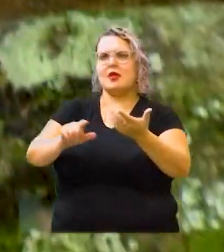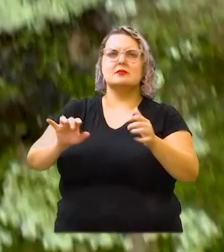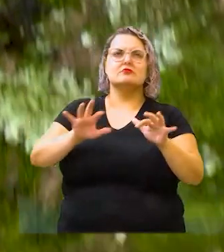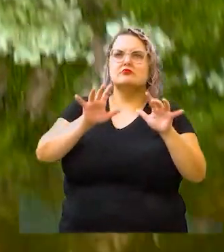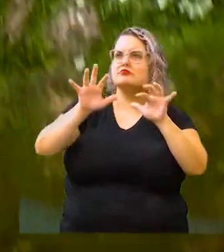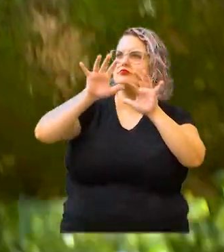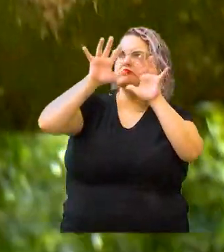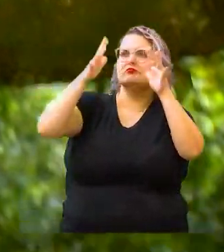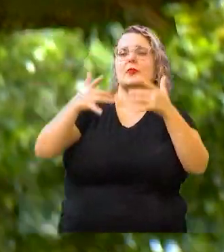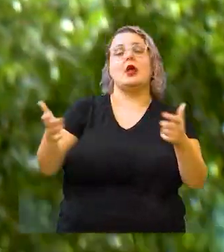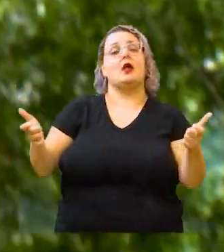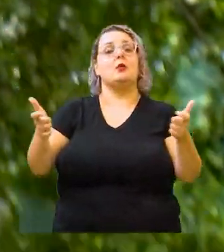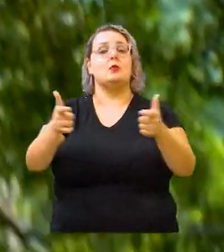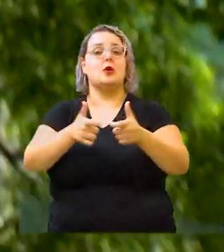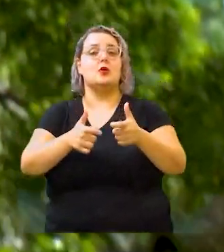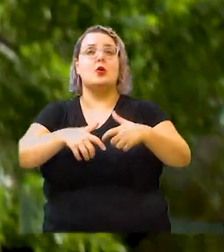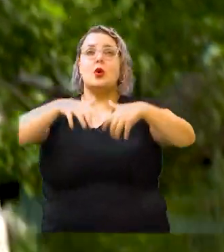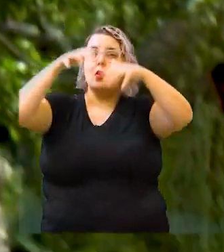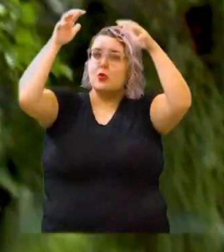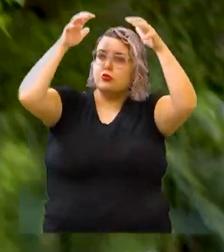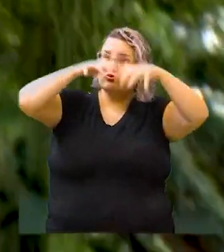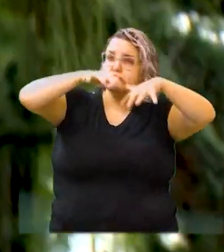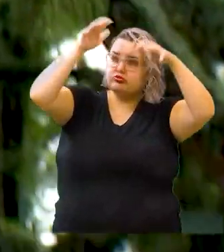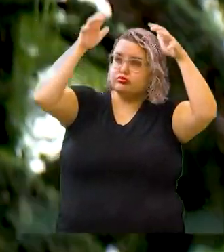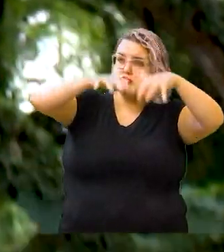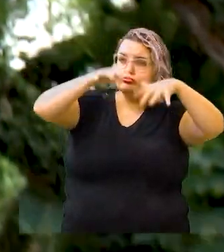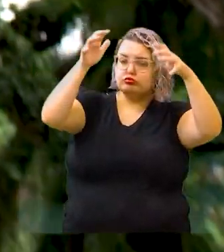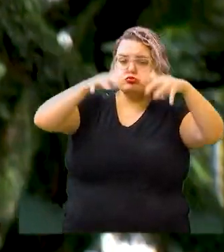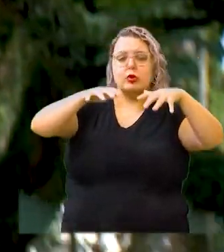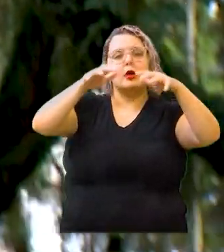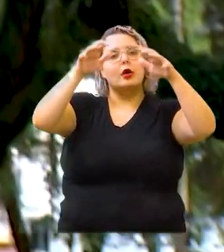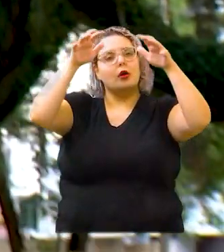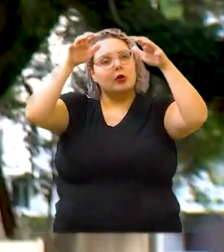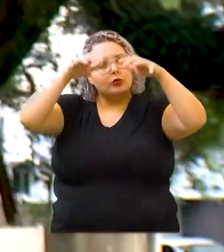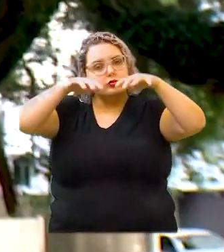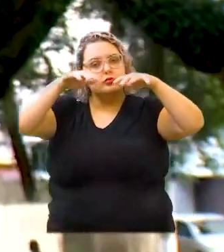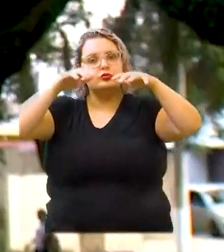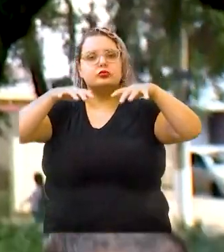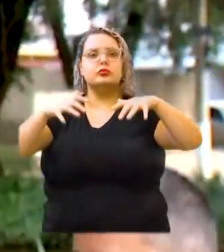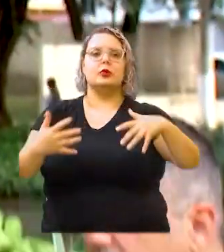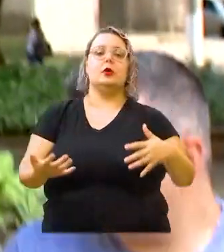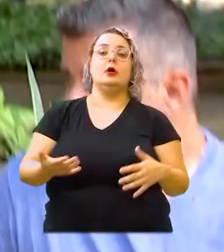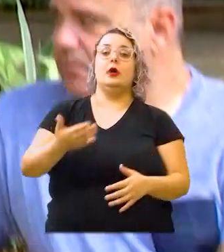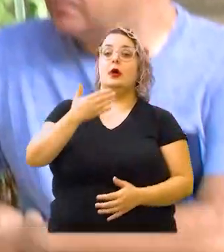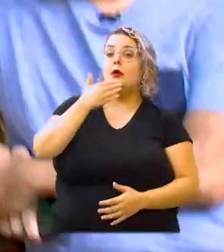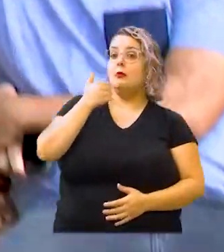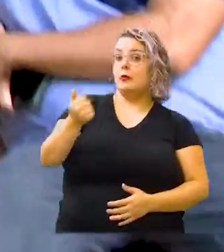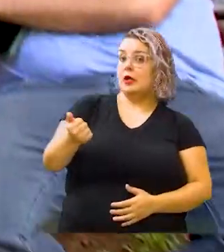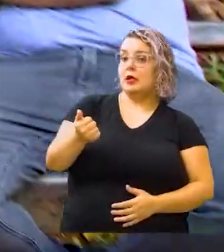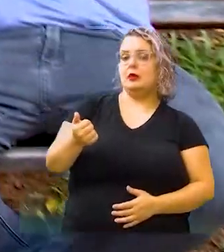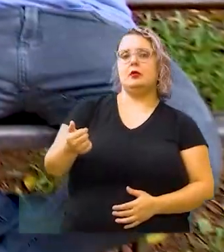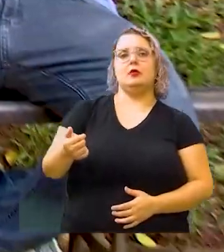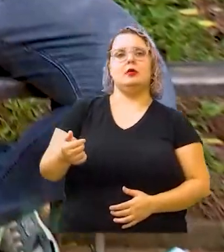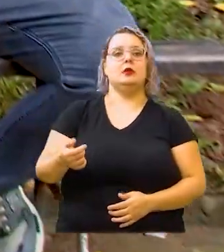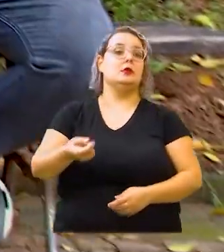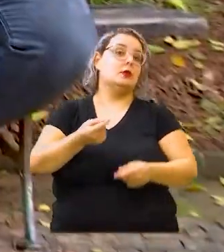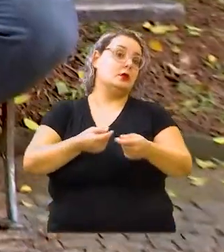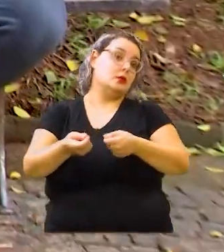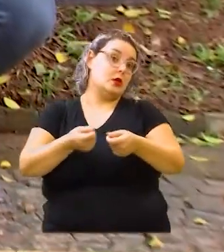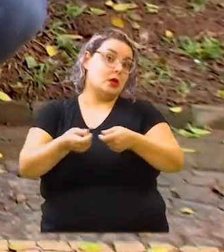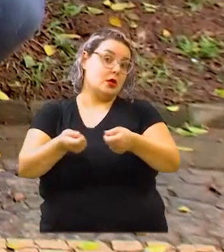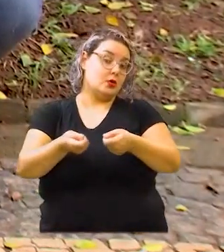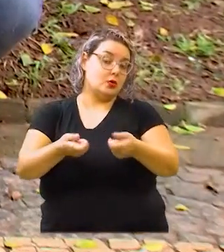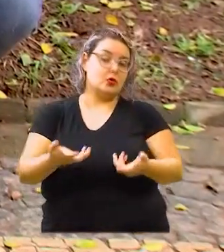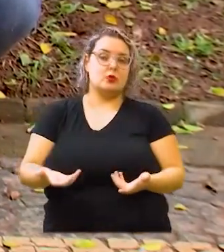do ar, redução da força das chuvas, redução dos ventos, melhora na economia